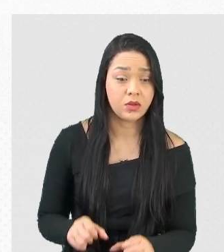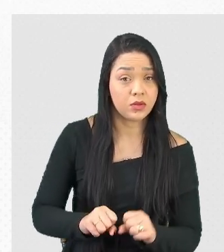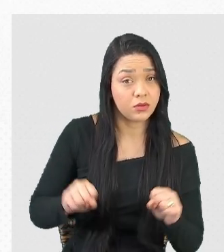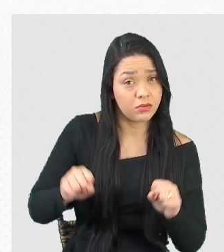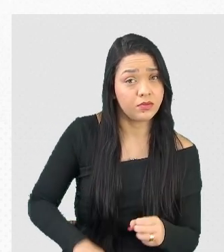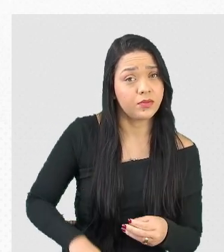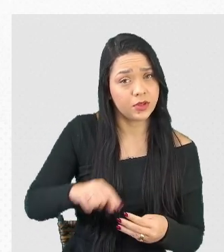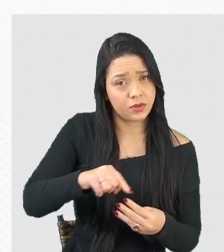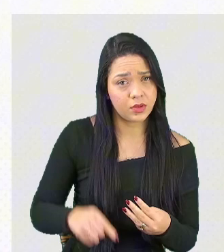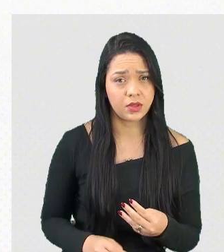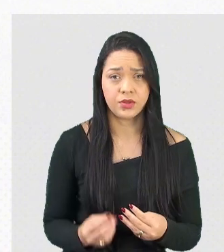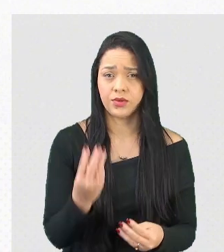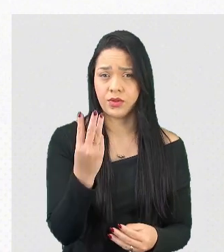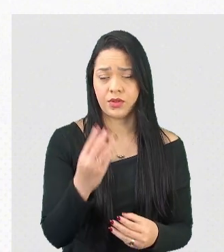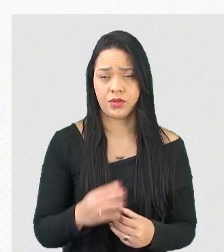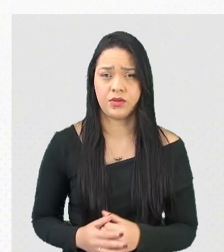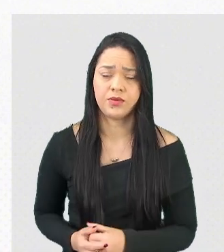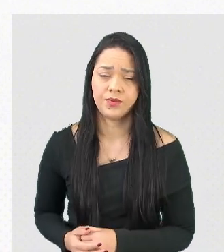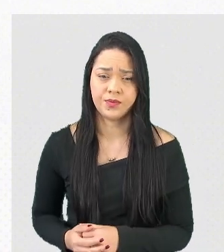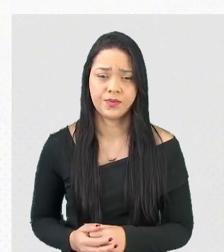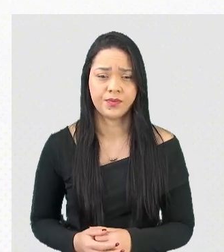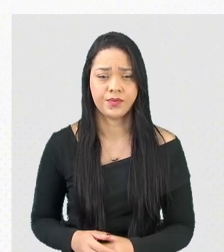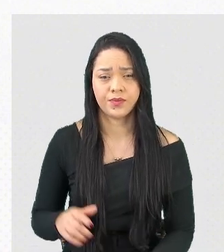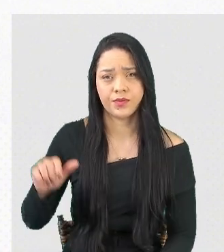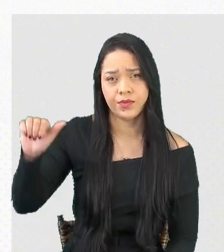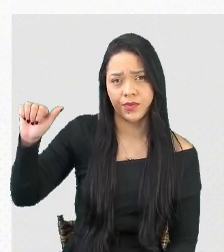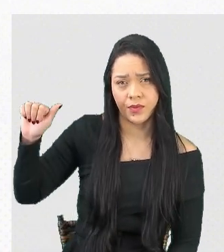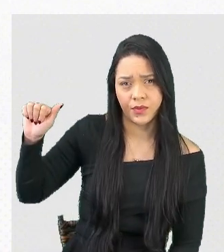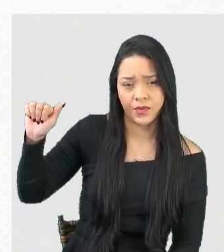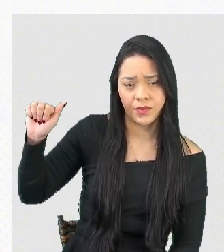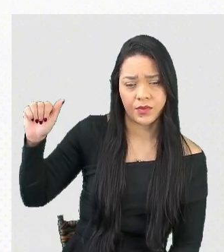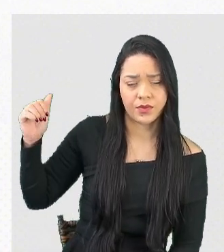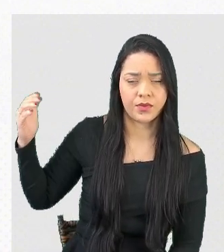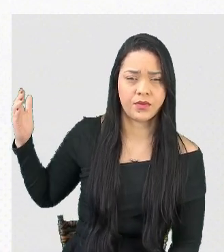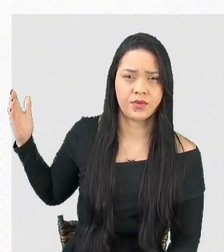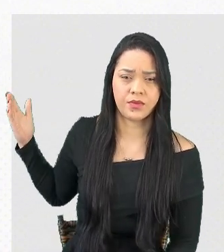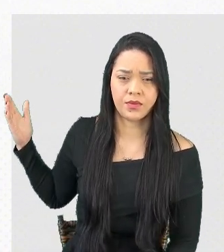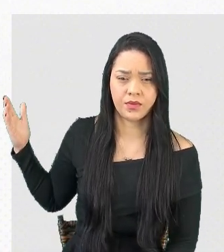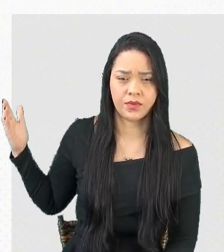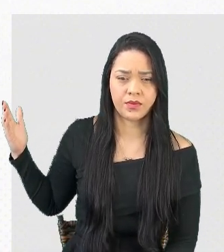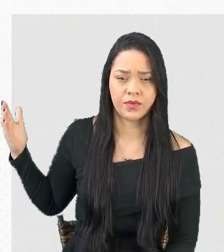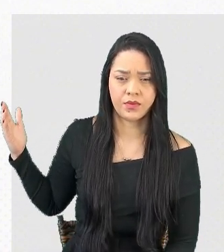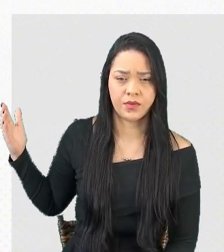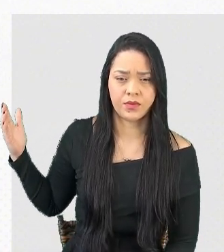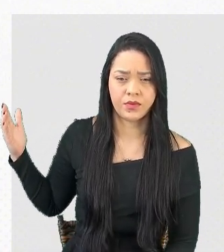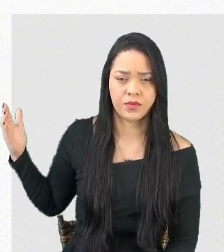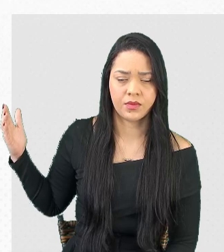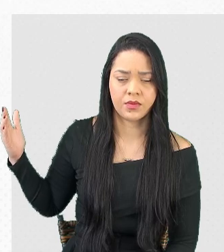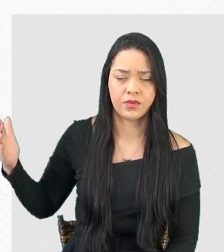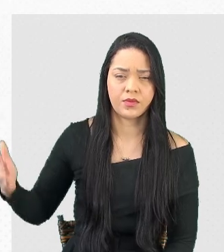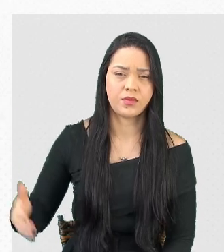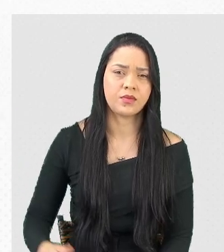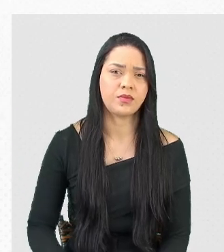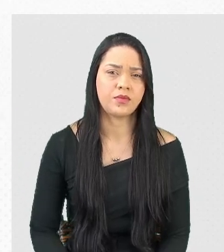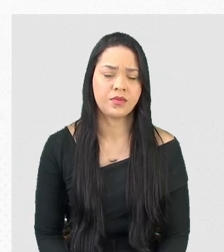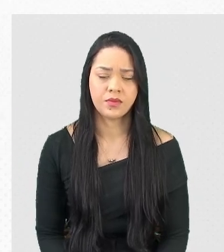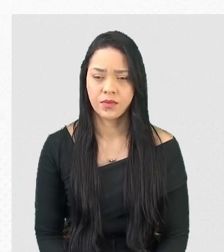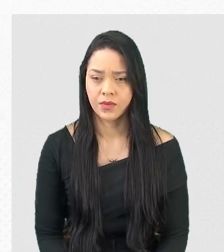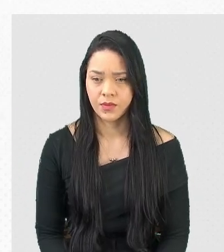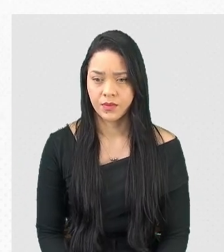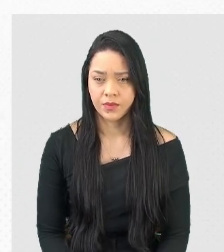Lembre, revolução histórica está relacionada ao texto, à fonte primária de energia e da máquina e a consequência